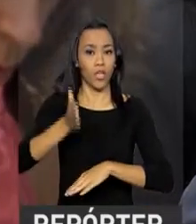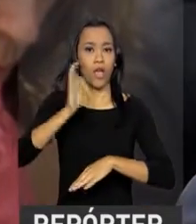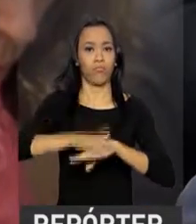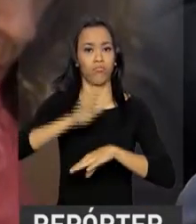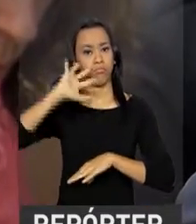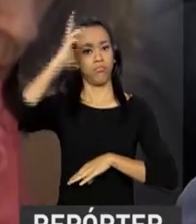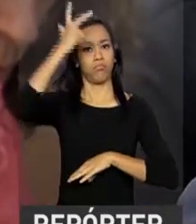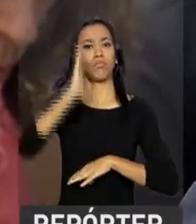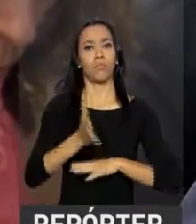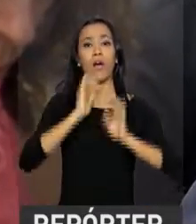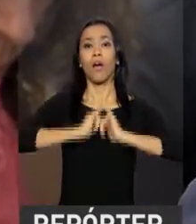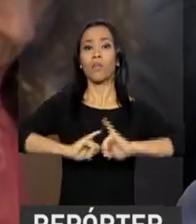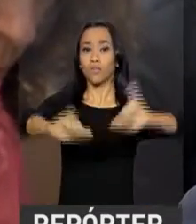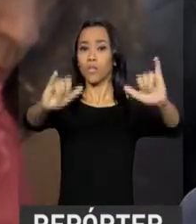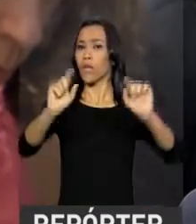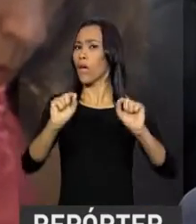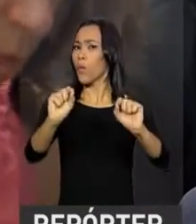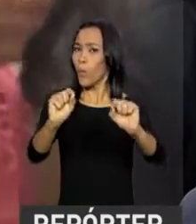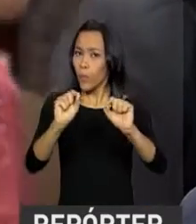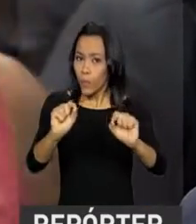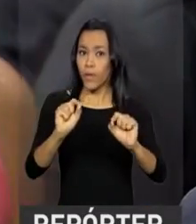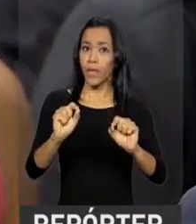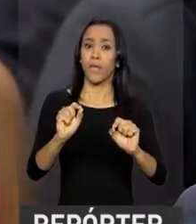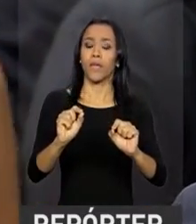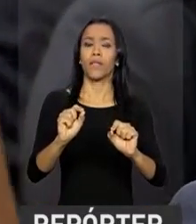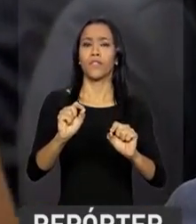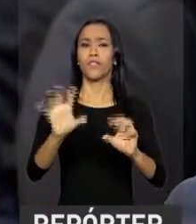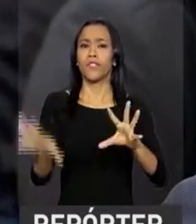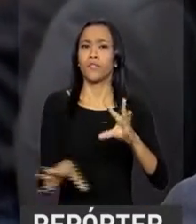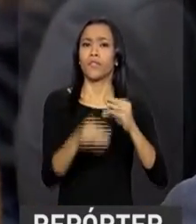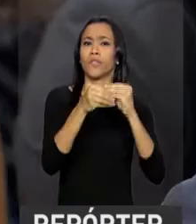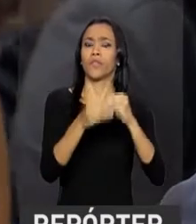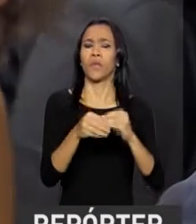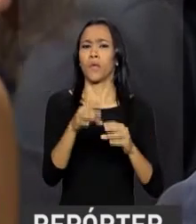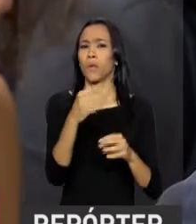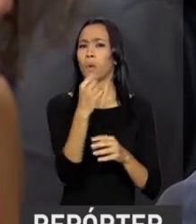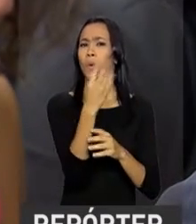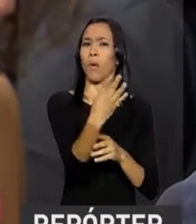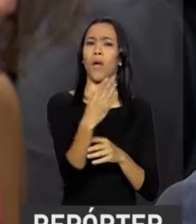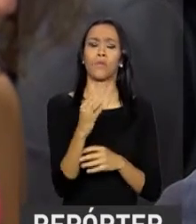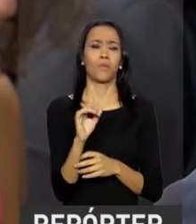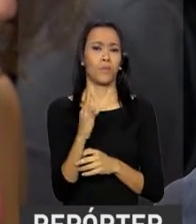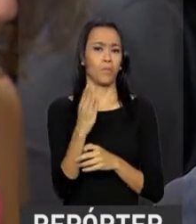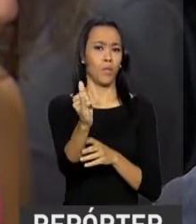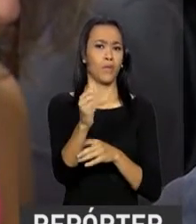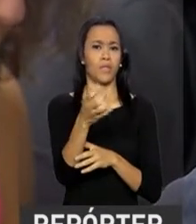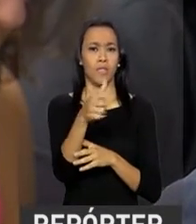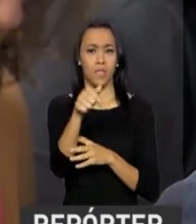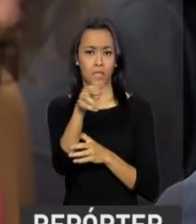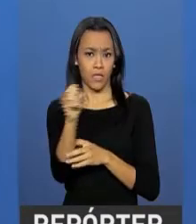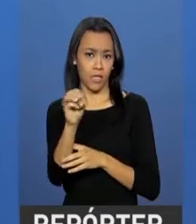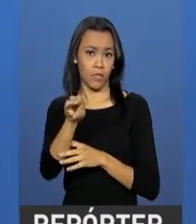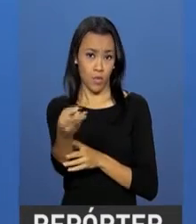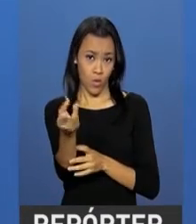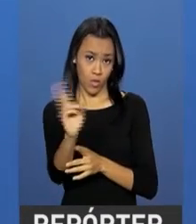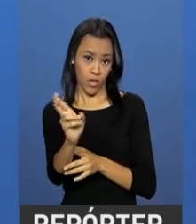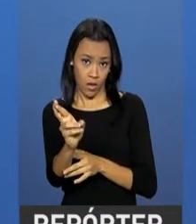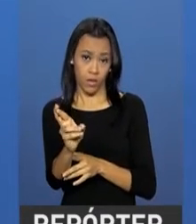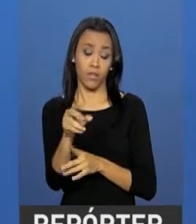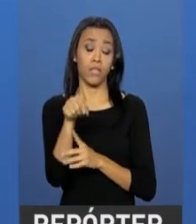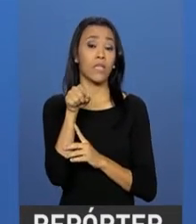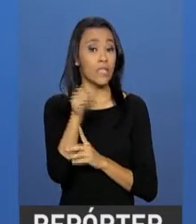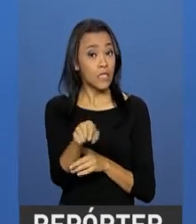anunciada publicamente, de repor algo em torno de 4 bilhões e 700 milhões de reais, o que permitiu